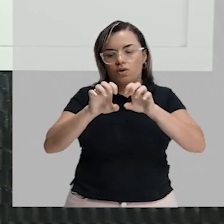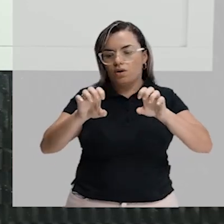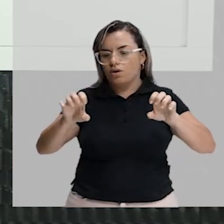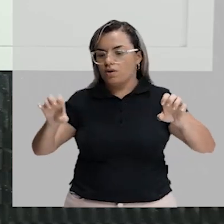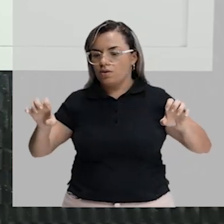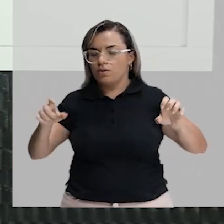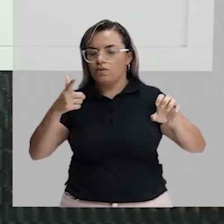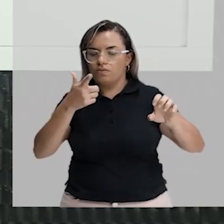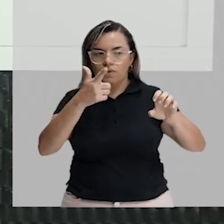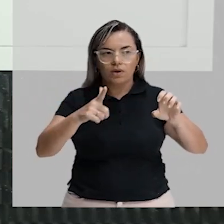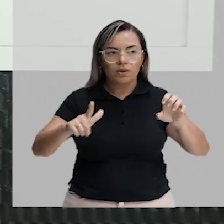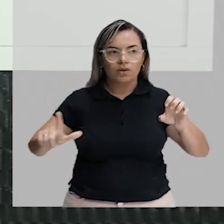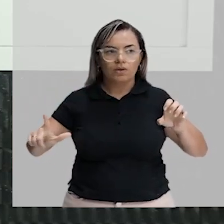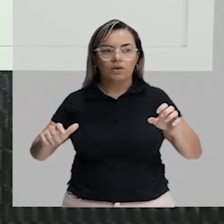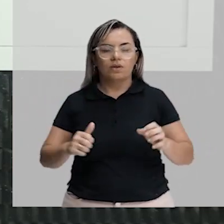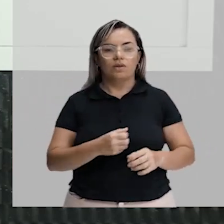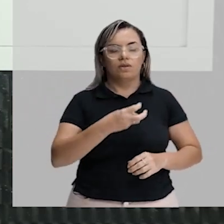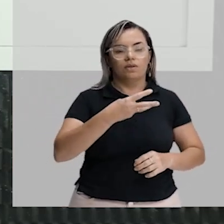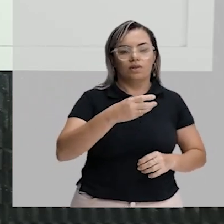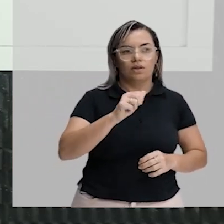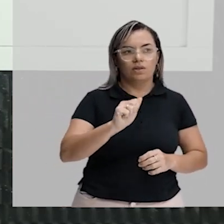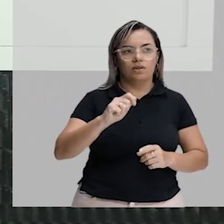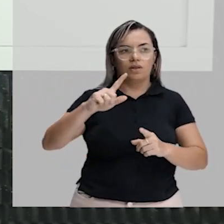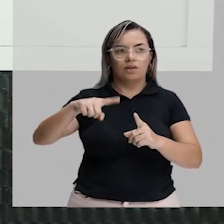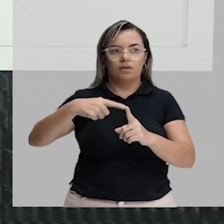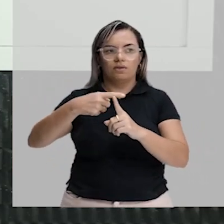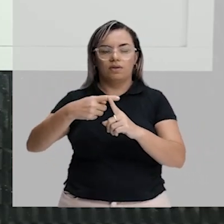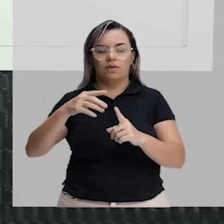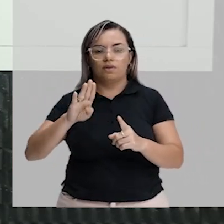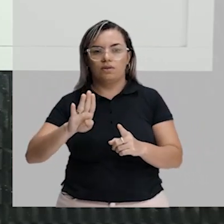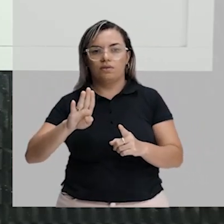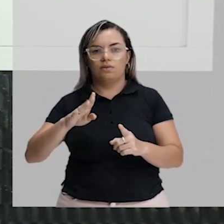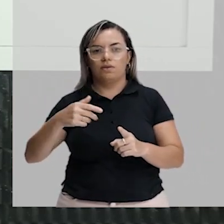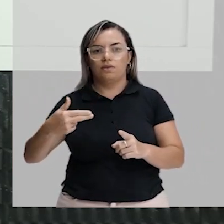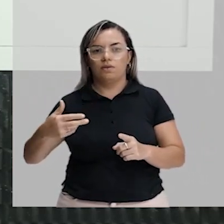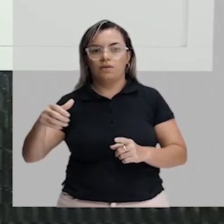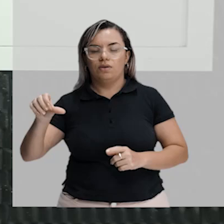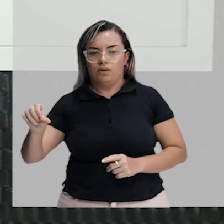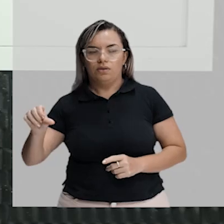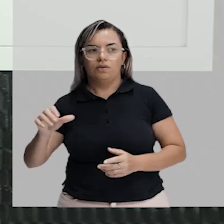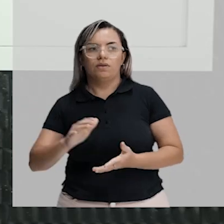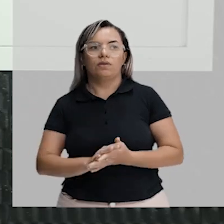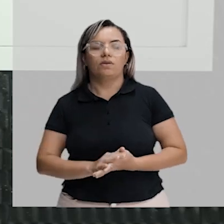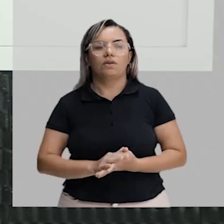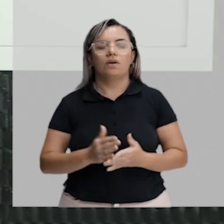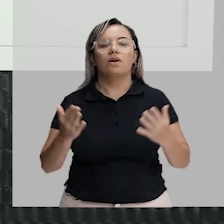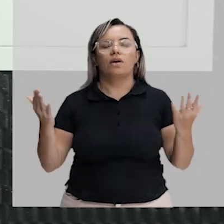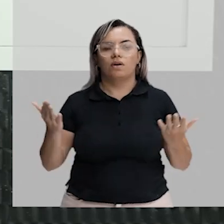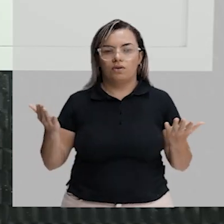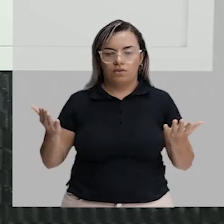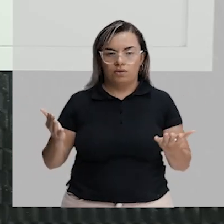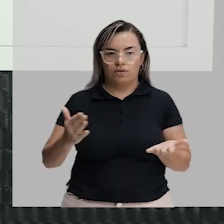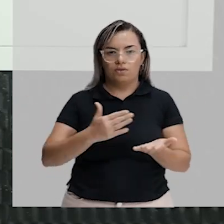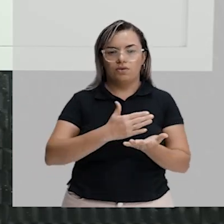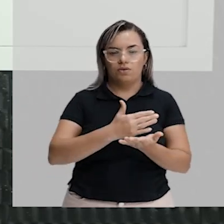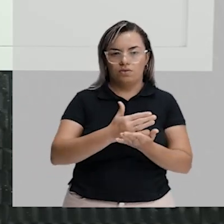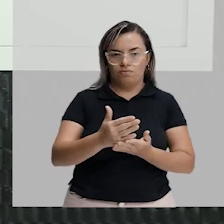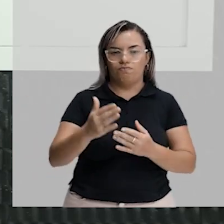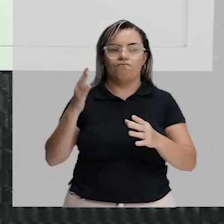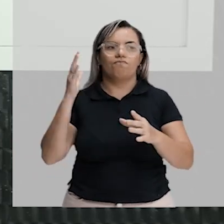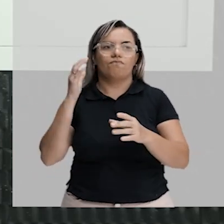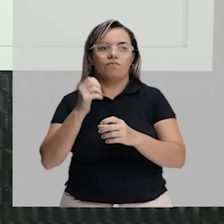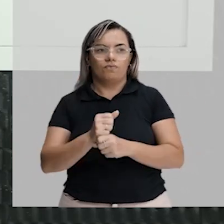repetir. Fica 3A mais B igual a 9. Certinho? E agora sim eu vou fazer a operação.